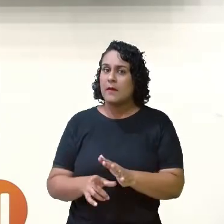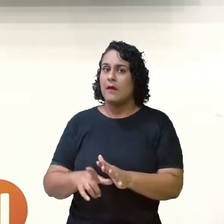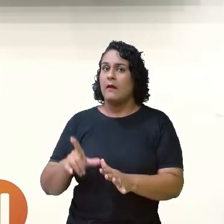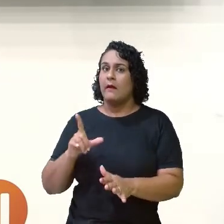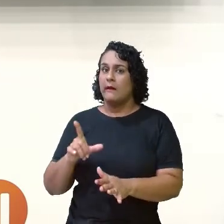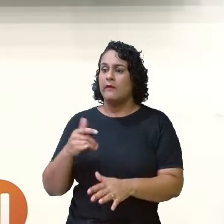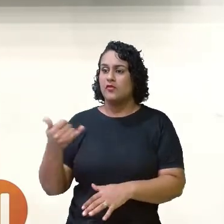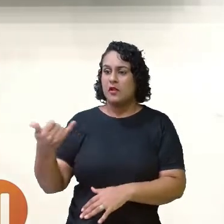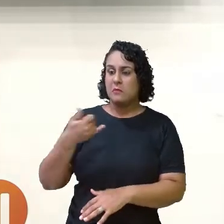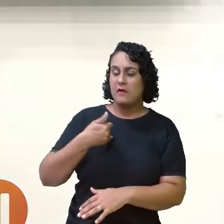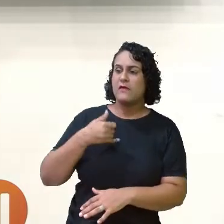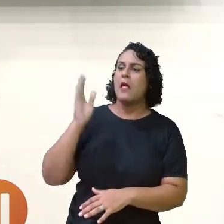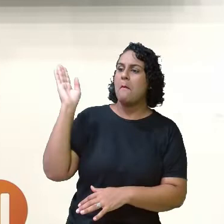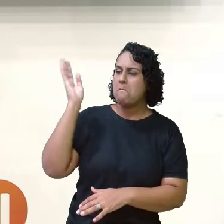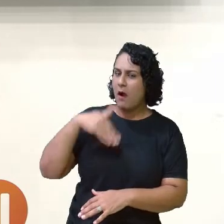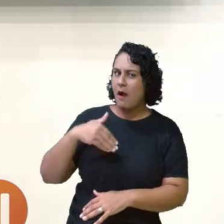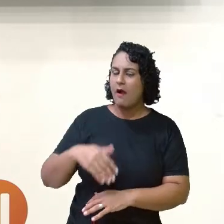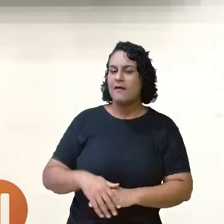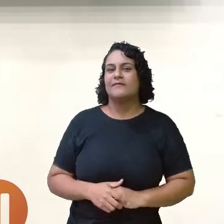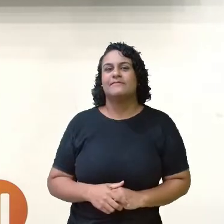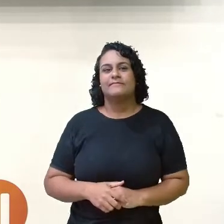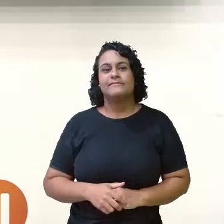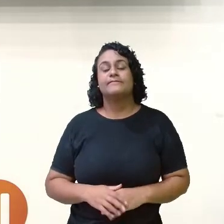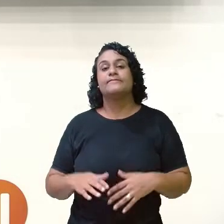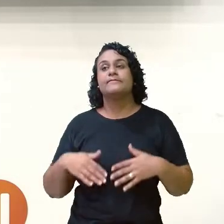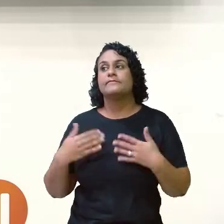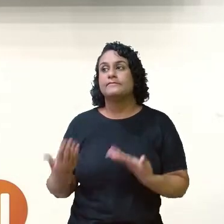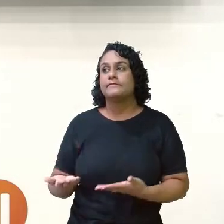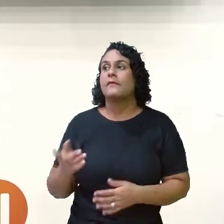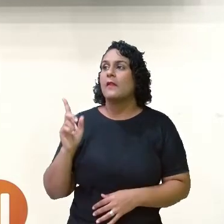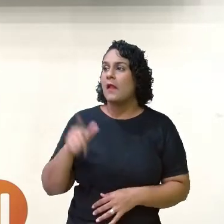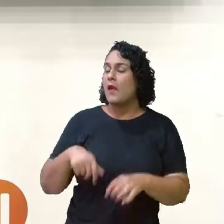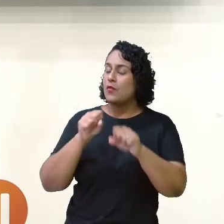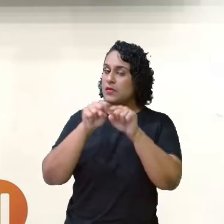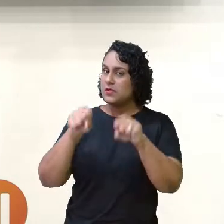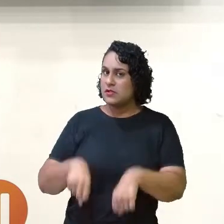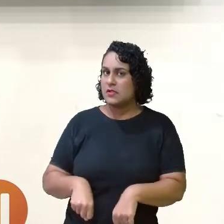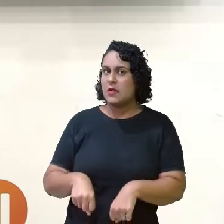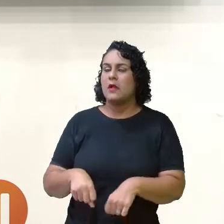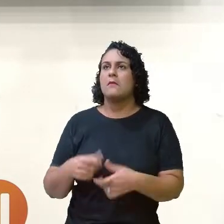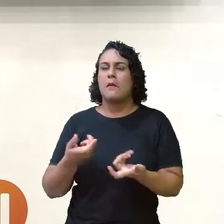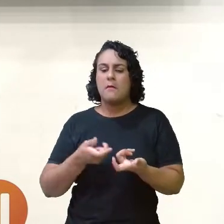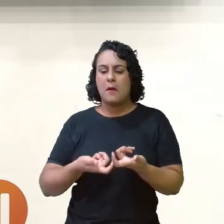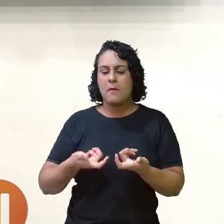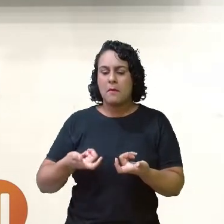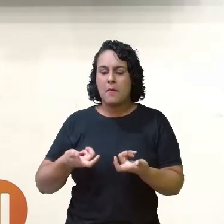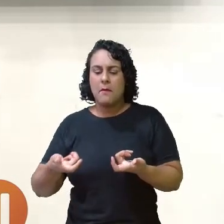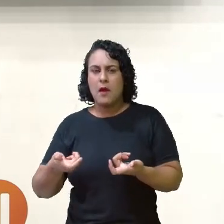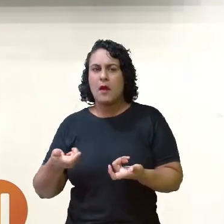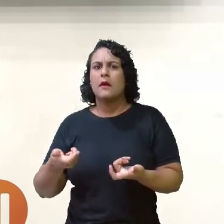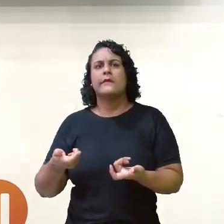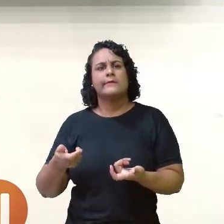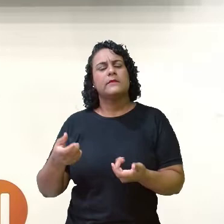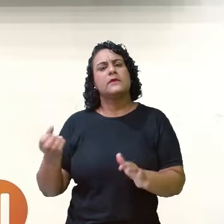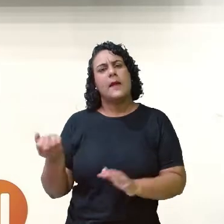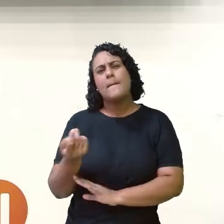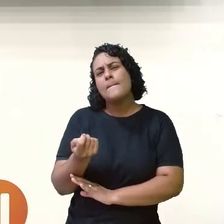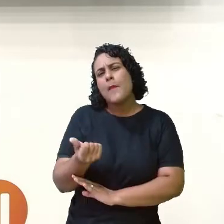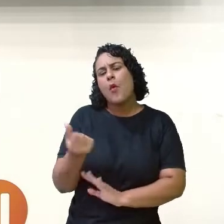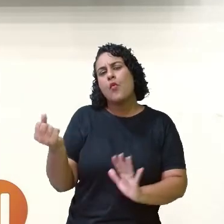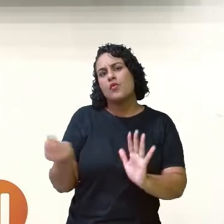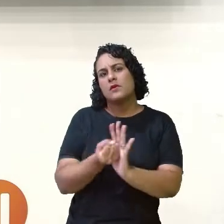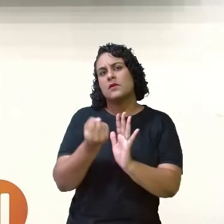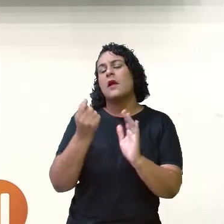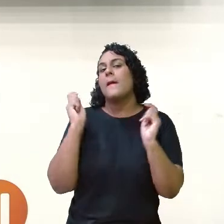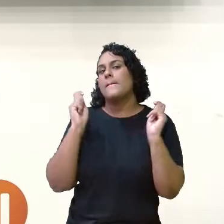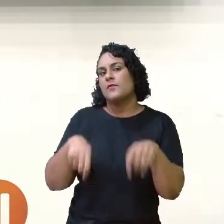lá. Como é um sistema posicional, mesmo tendo poucos símbolos, é possível representar